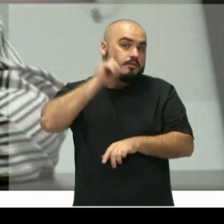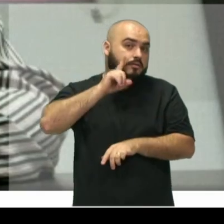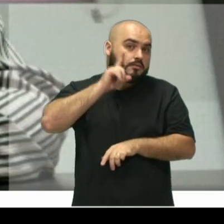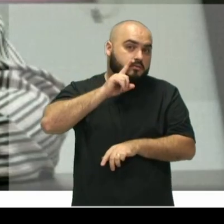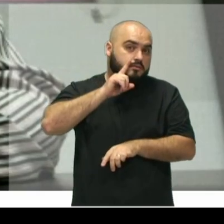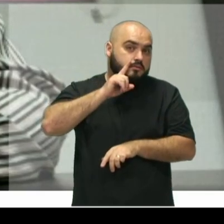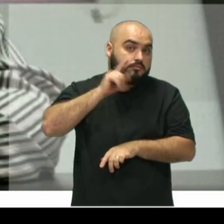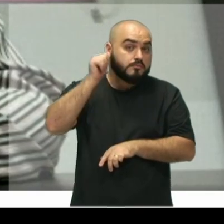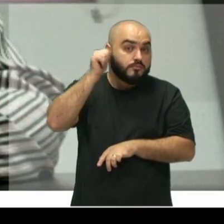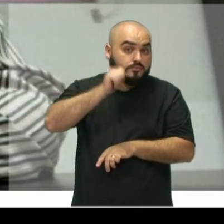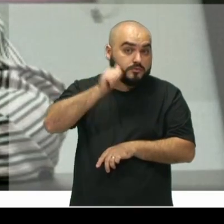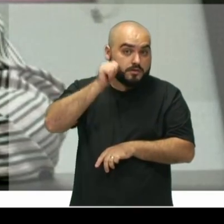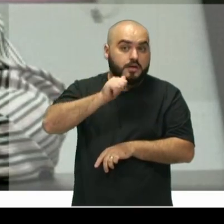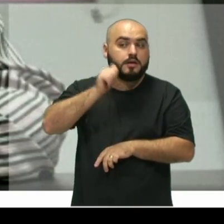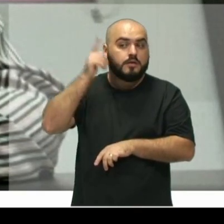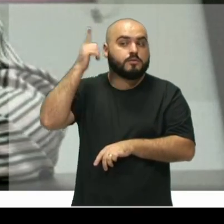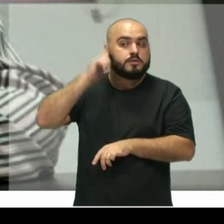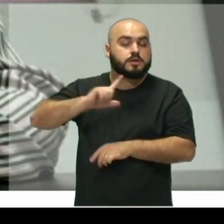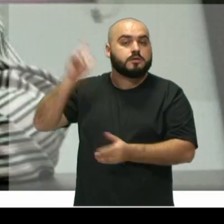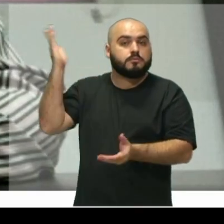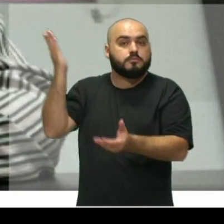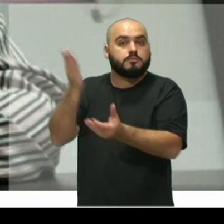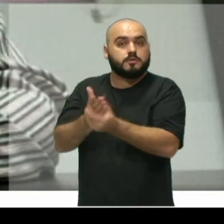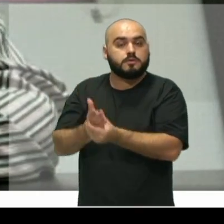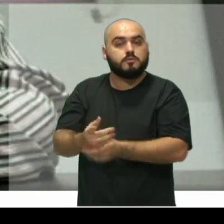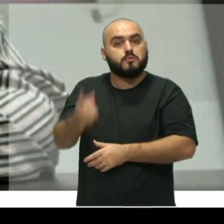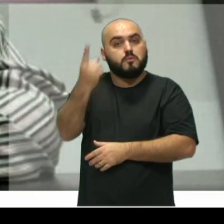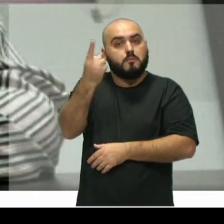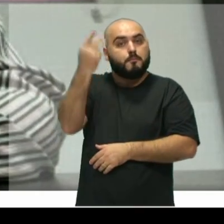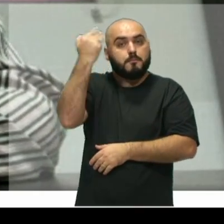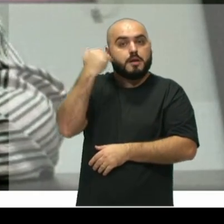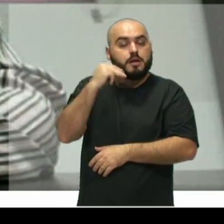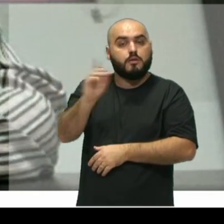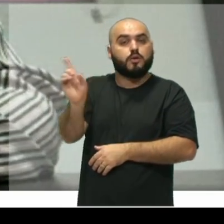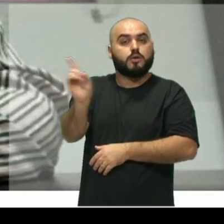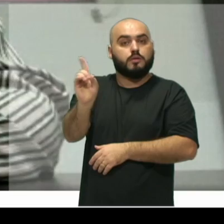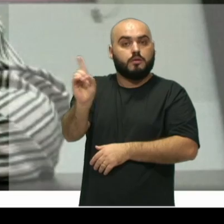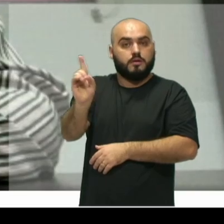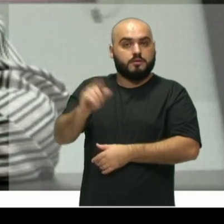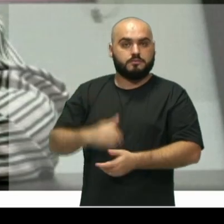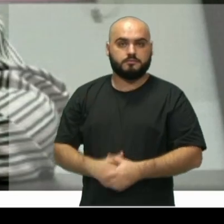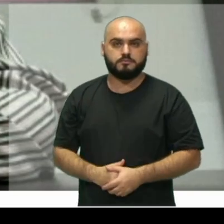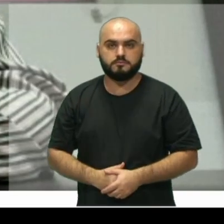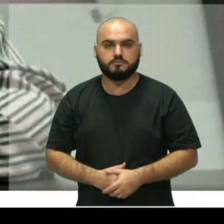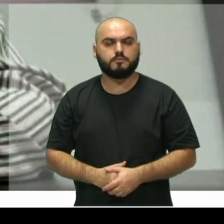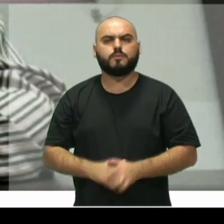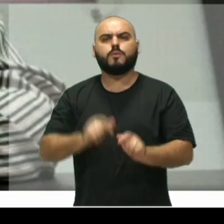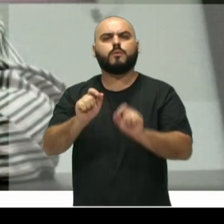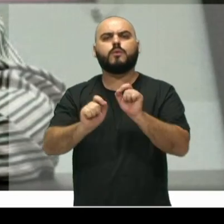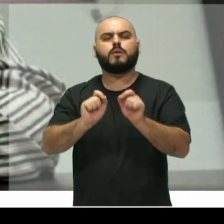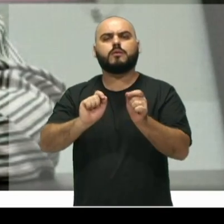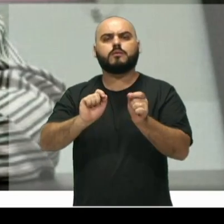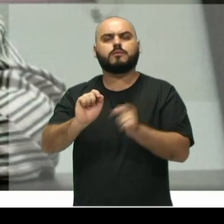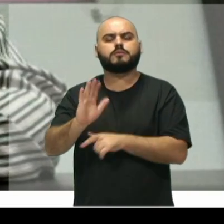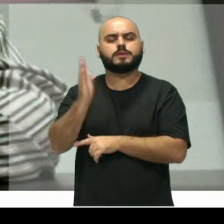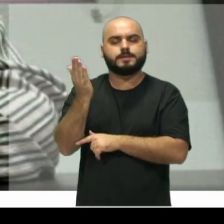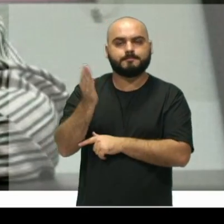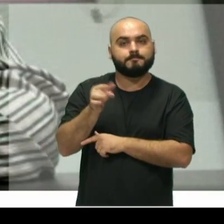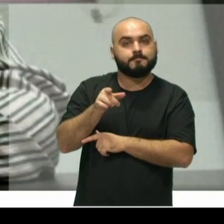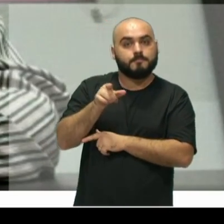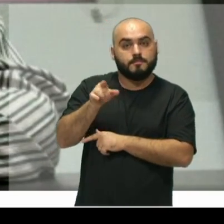ação junto a uma empresa dessas de $1 milhão. Ela foi rejeitada